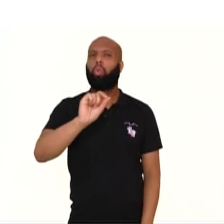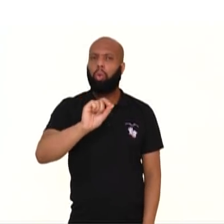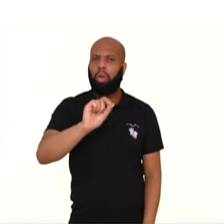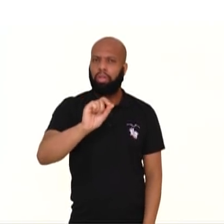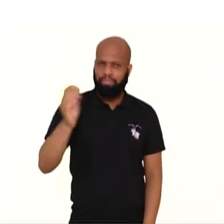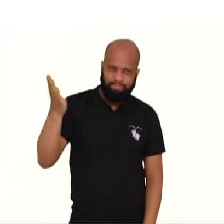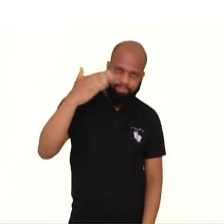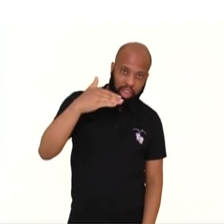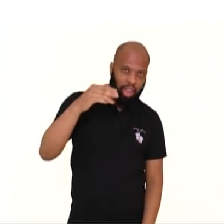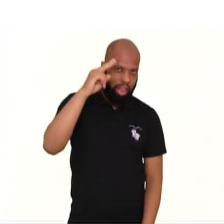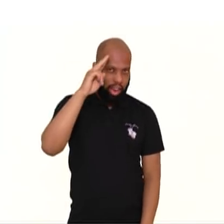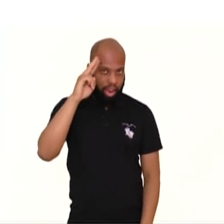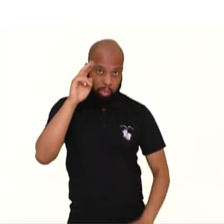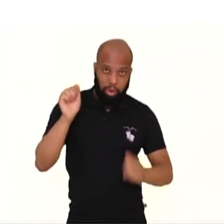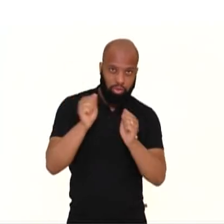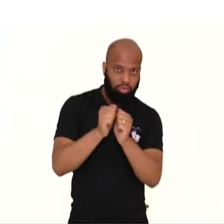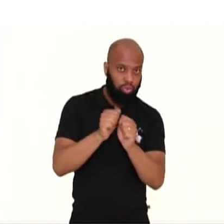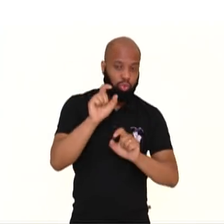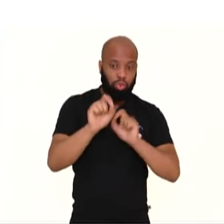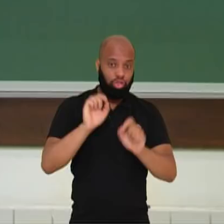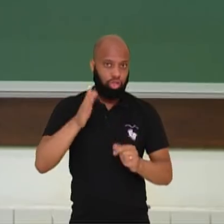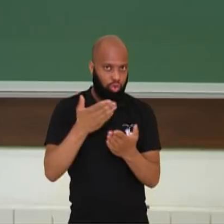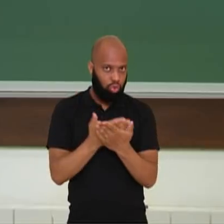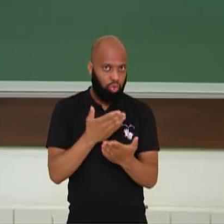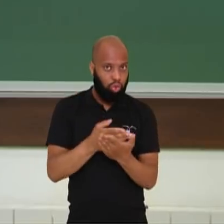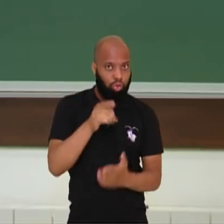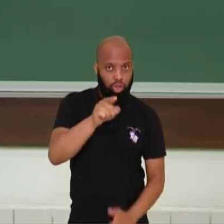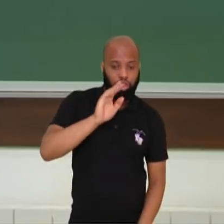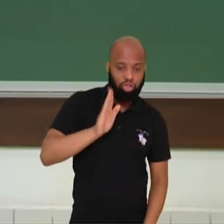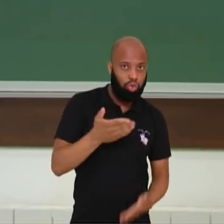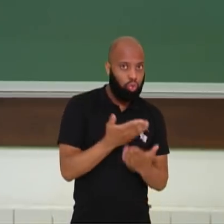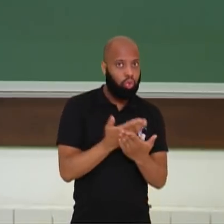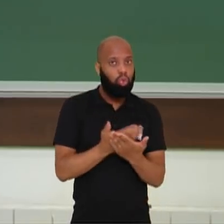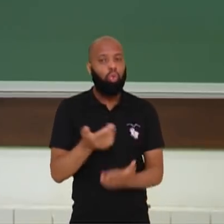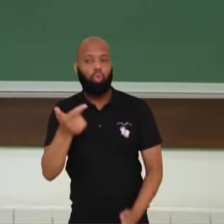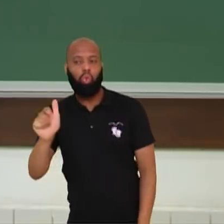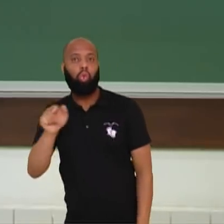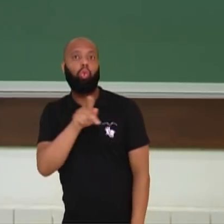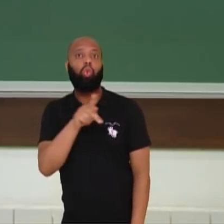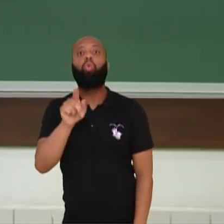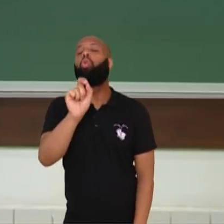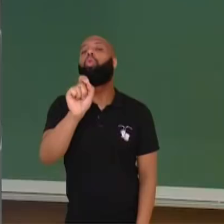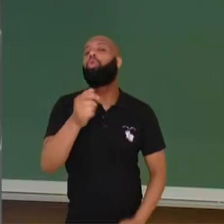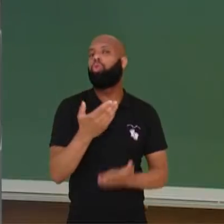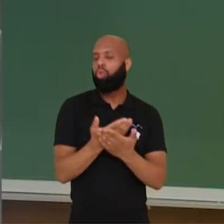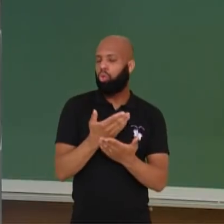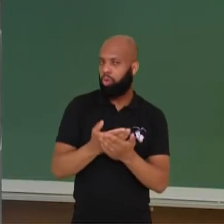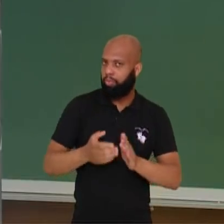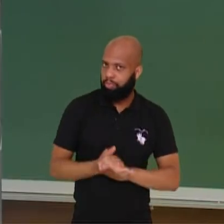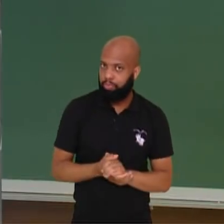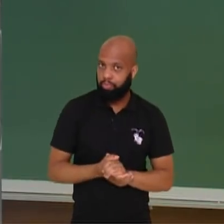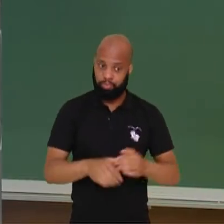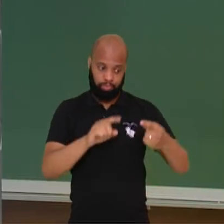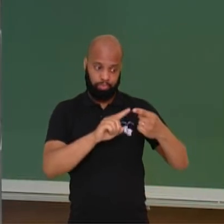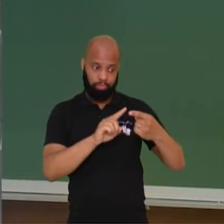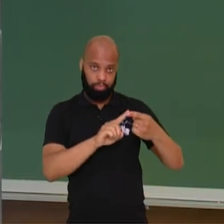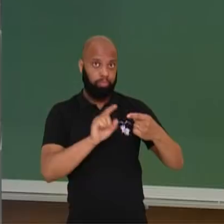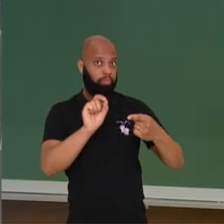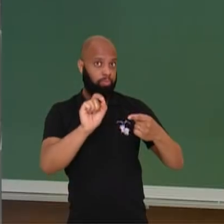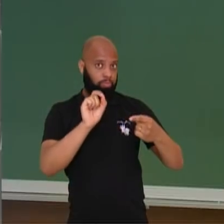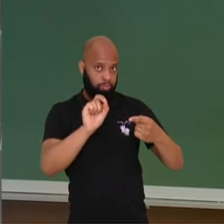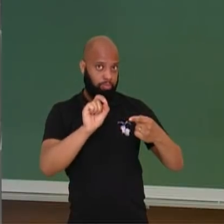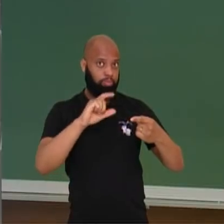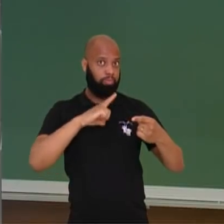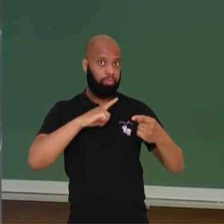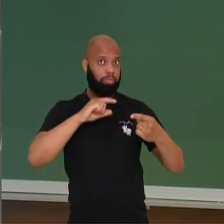estudado. Vocês já viram com o professor Roberto esses temas. Vocês já estudaram com o professor Roberto